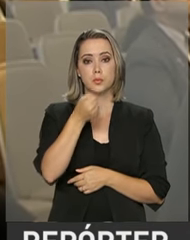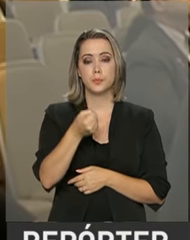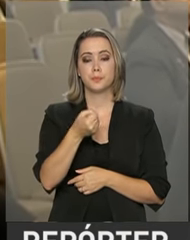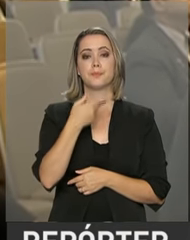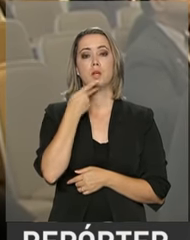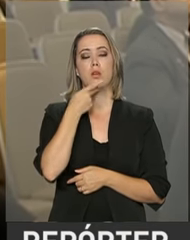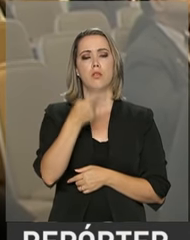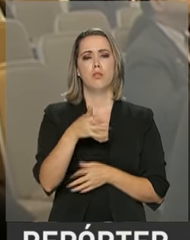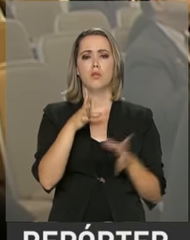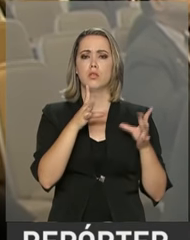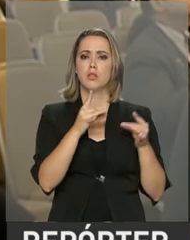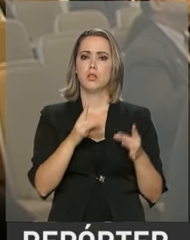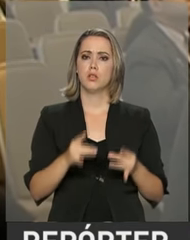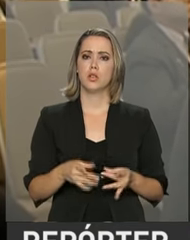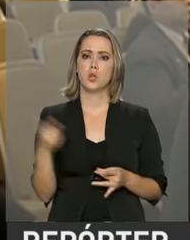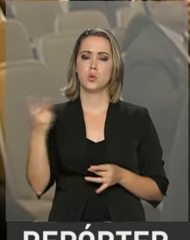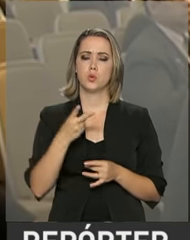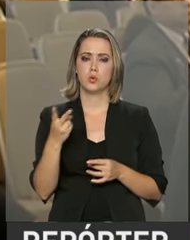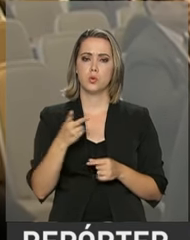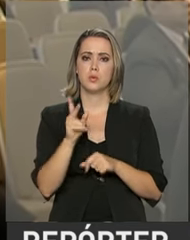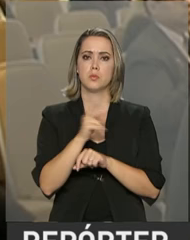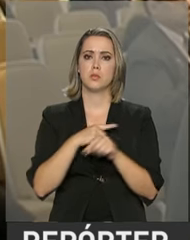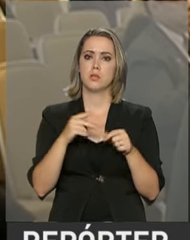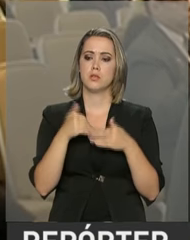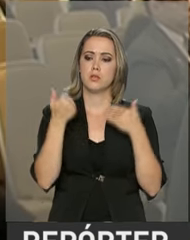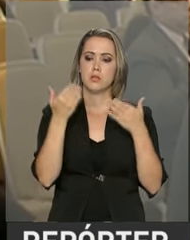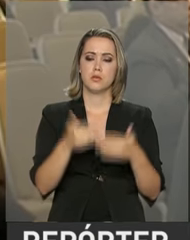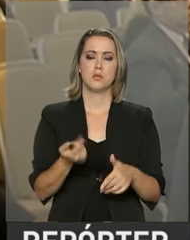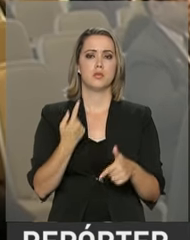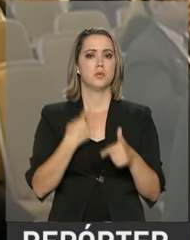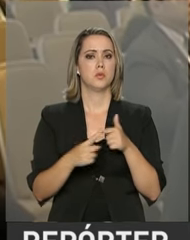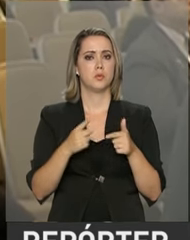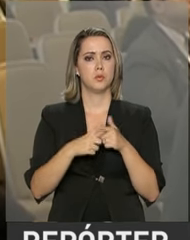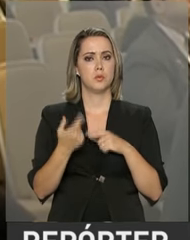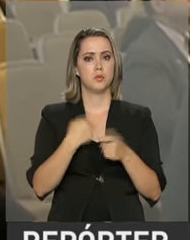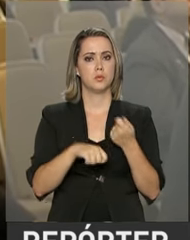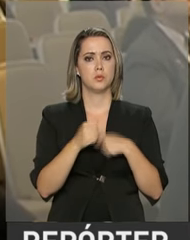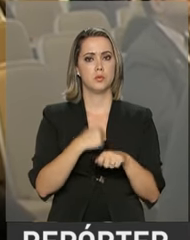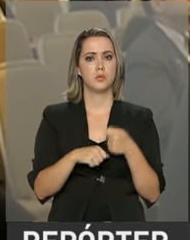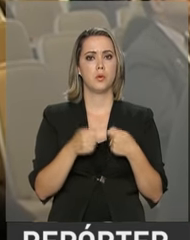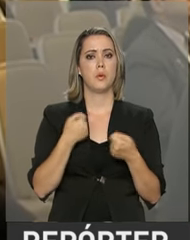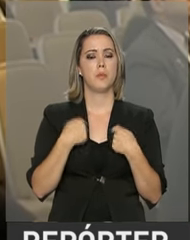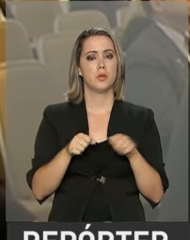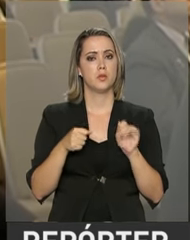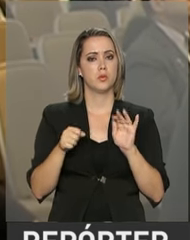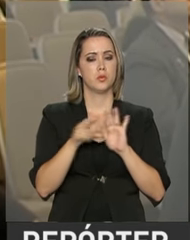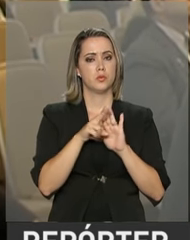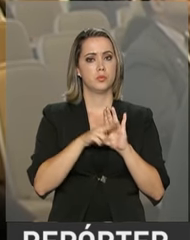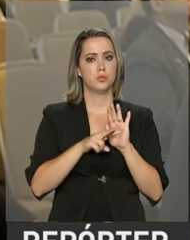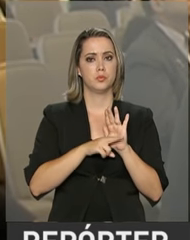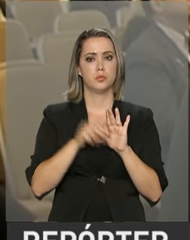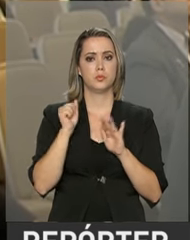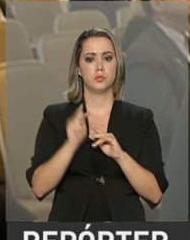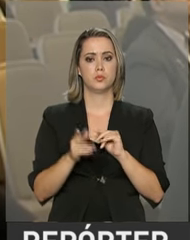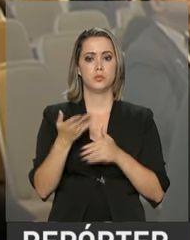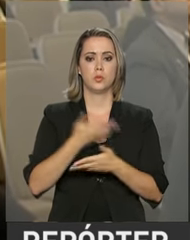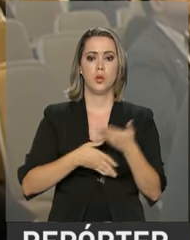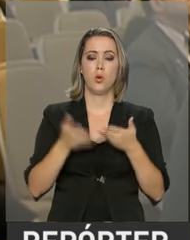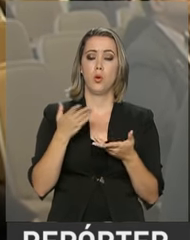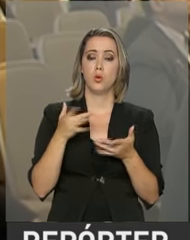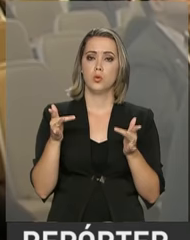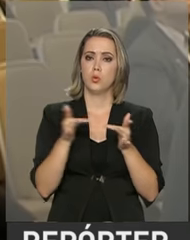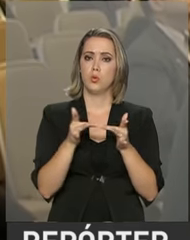tentaram temas comuns entre os dois países à crise econômica reformas estruturais do acordo comercial e negociação